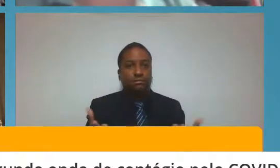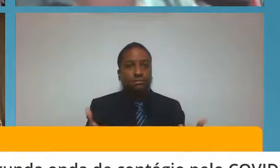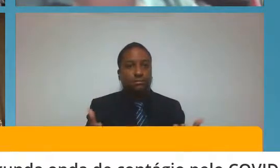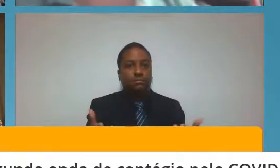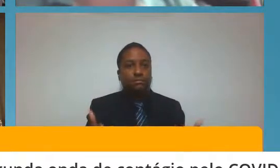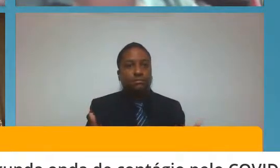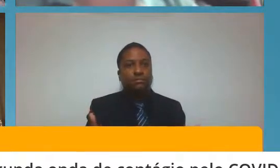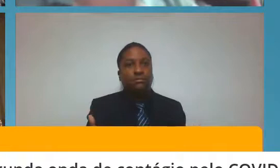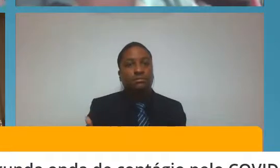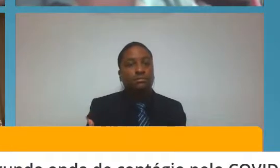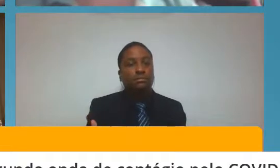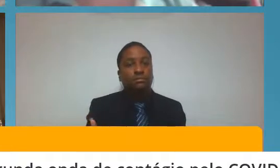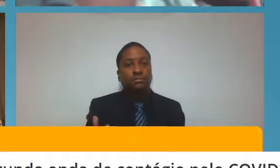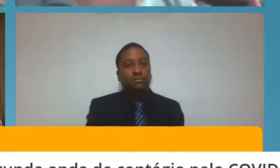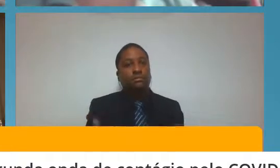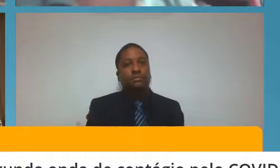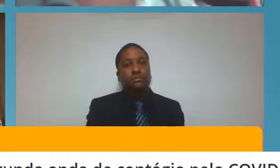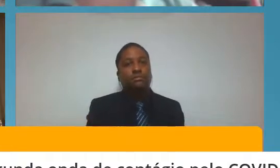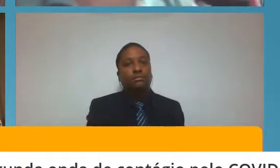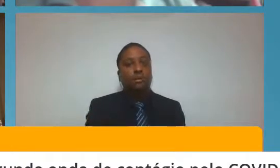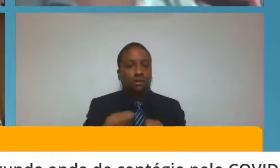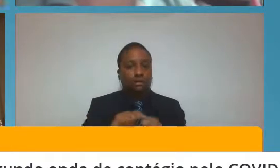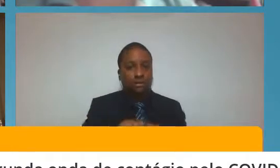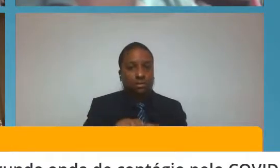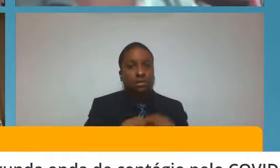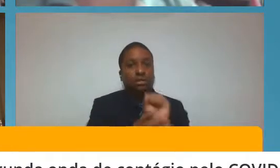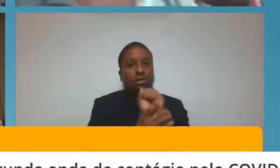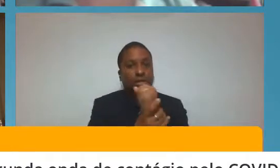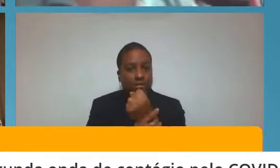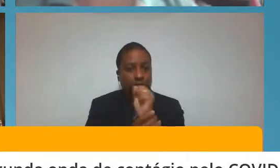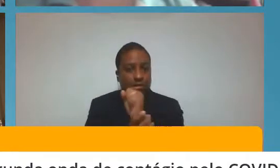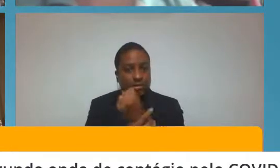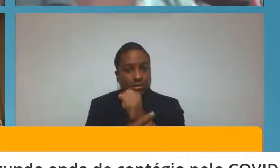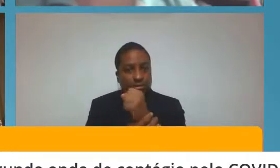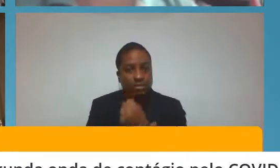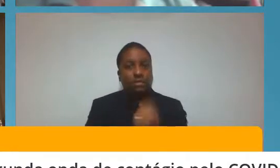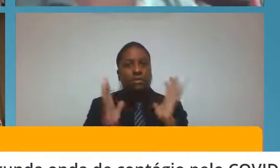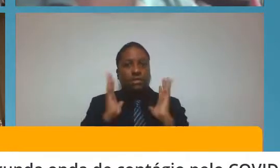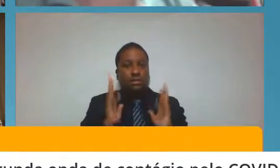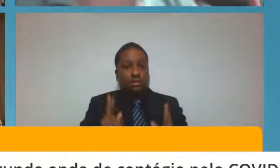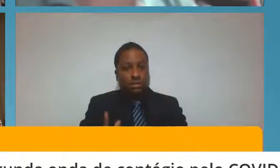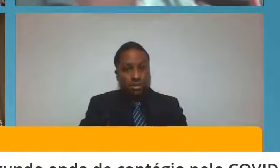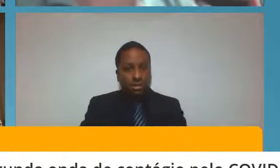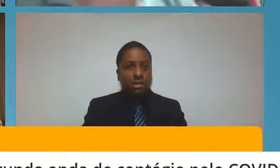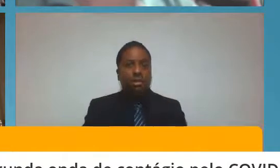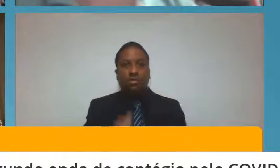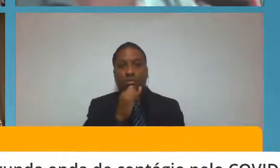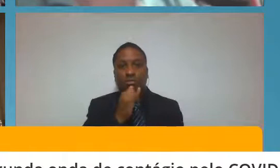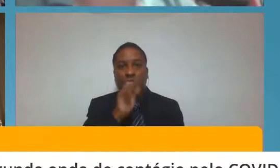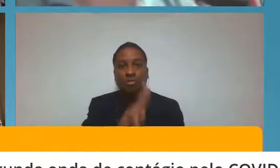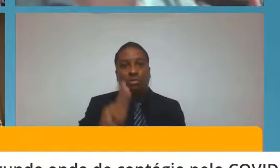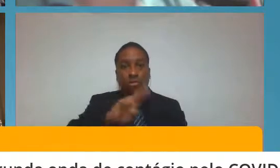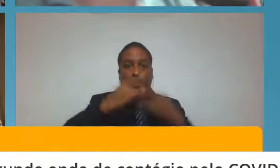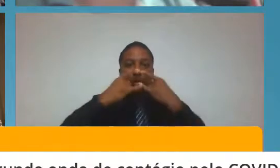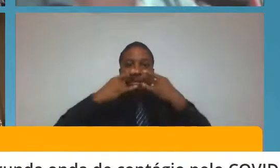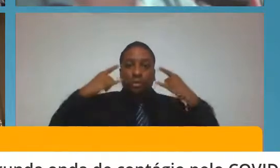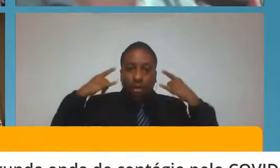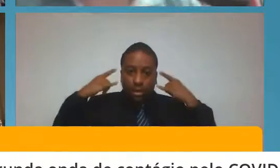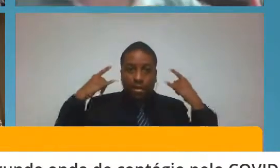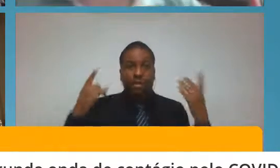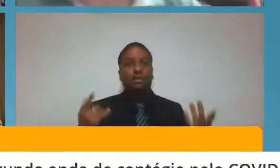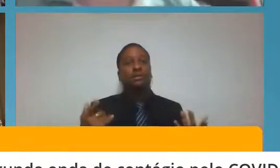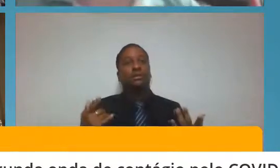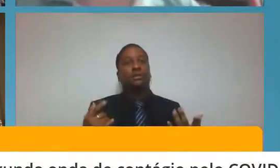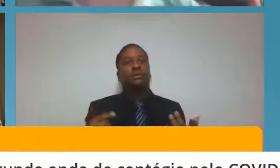profilática, você está, de alguma maneira, fazendo medidas de profilaxia para não evitar o contágio, como, por exemplo, usando máscaras, certo? Se você está